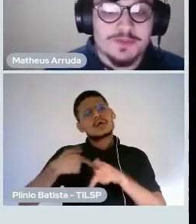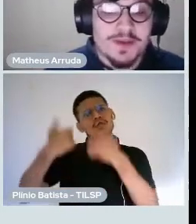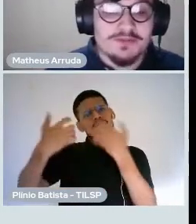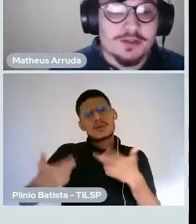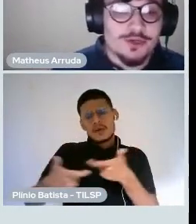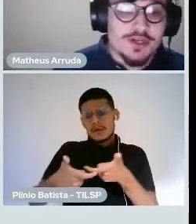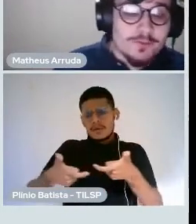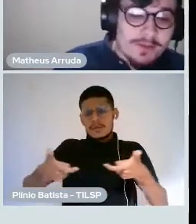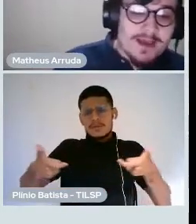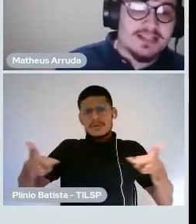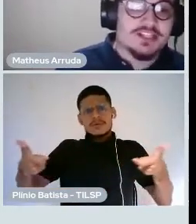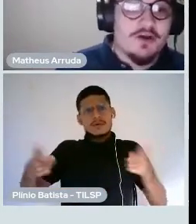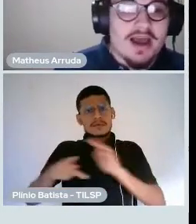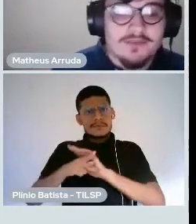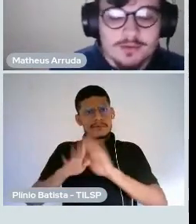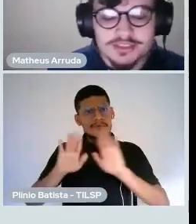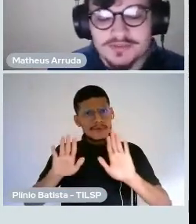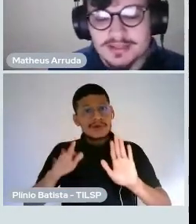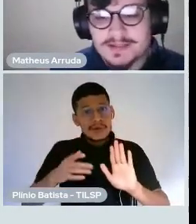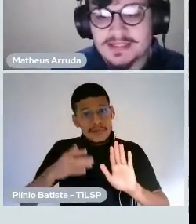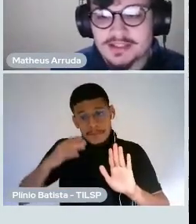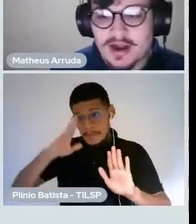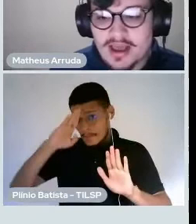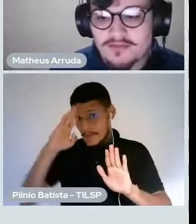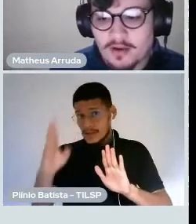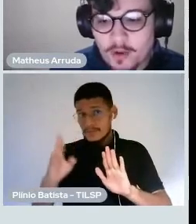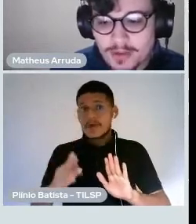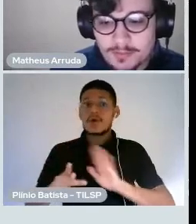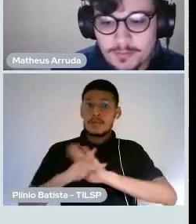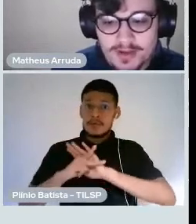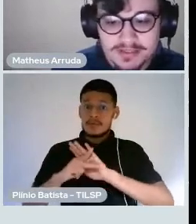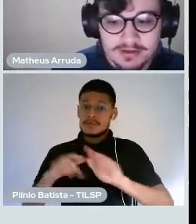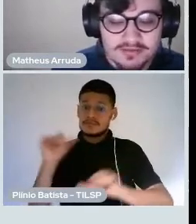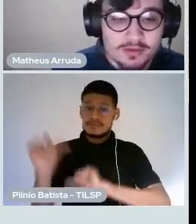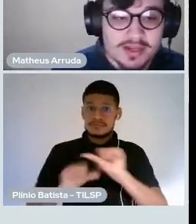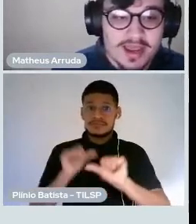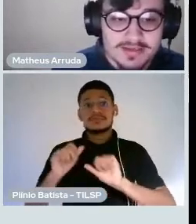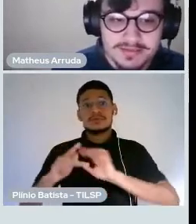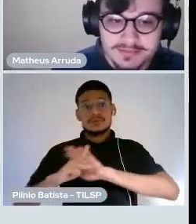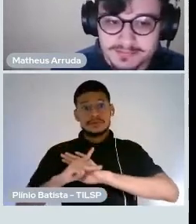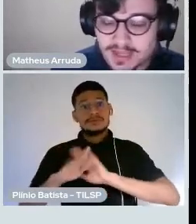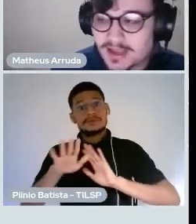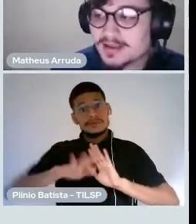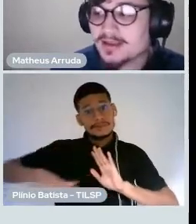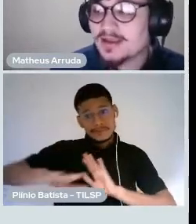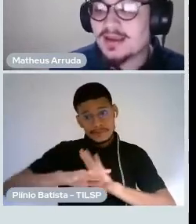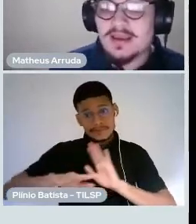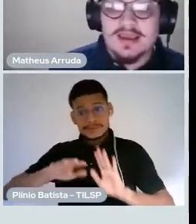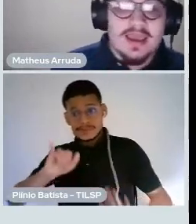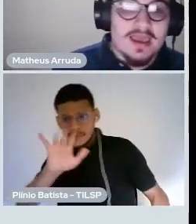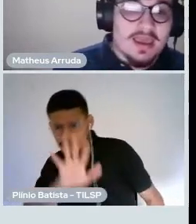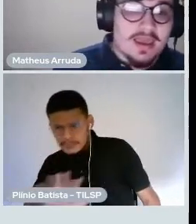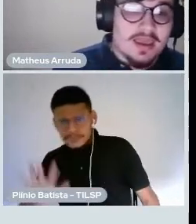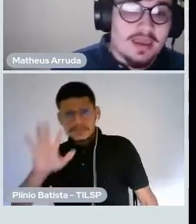Ele é um dos principais fatores que muda a paisagem geográfica. Quando a gente fala de paisagem geográfica, o aumento da população ele vai alterar isso, tá?